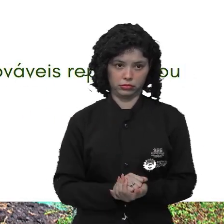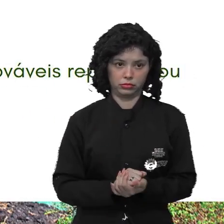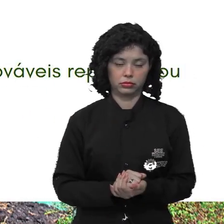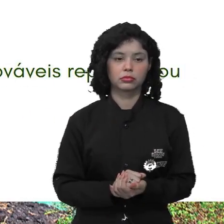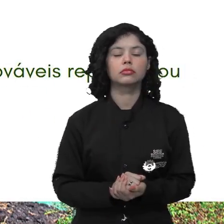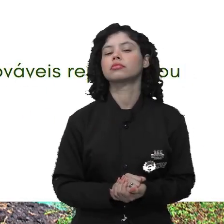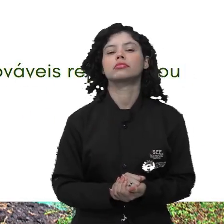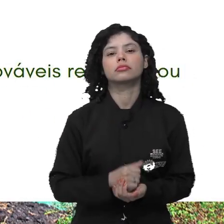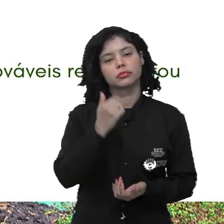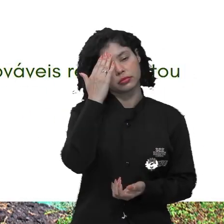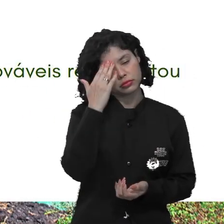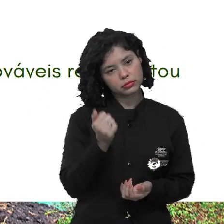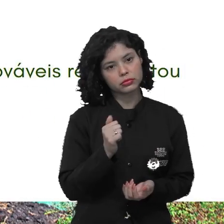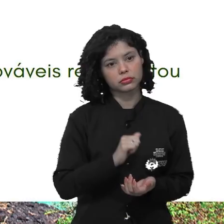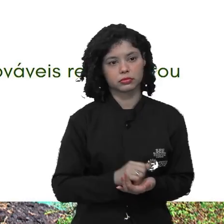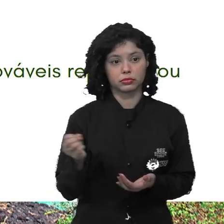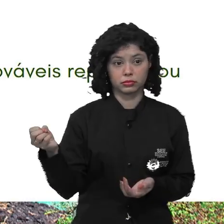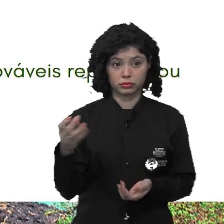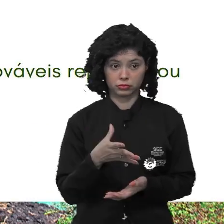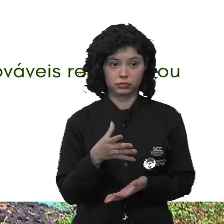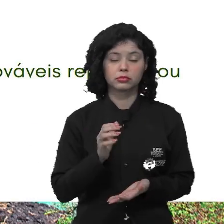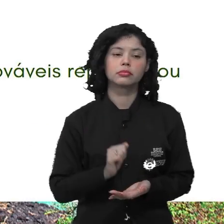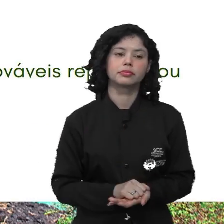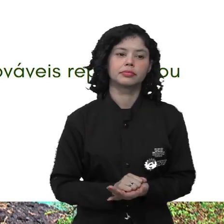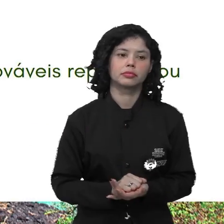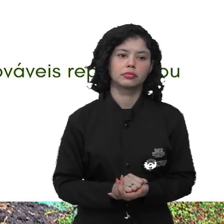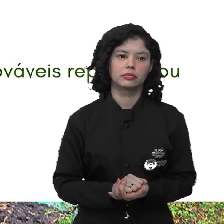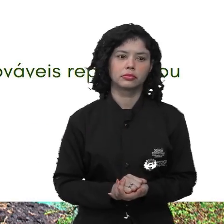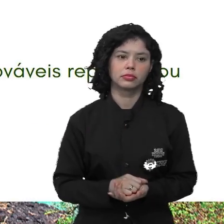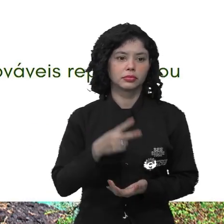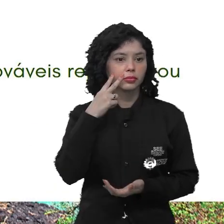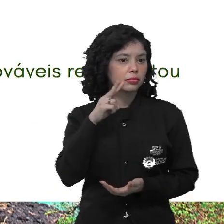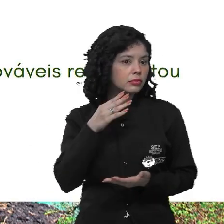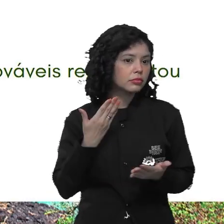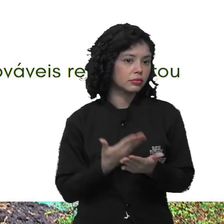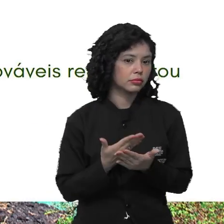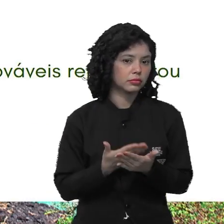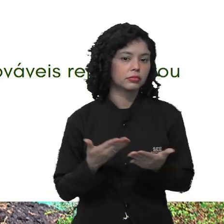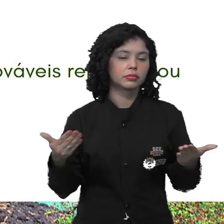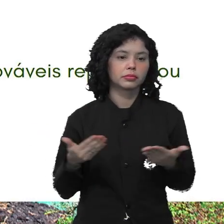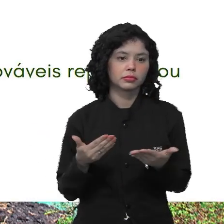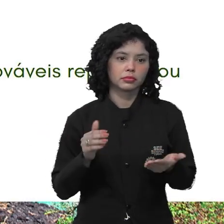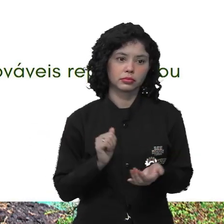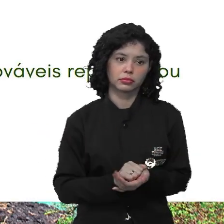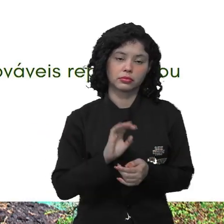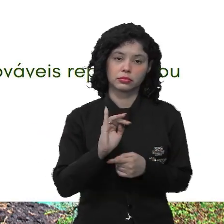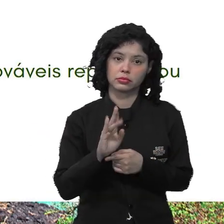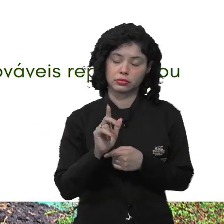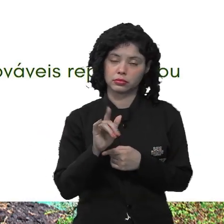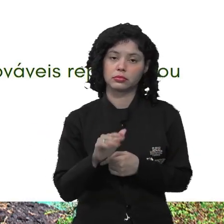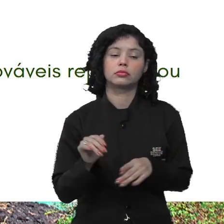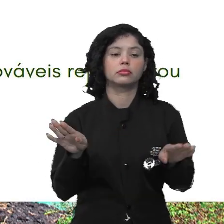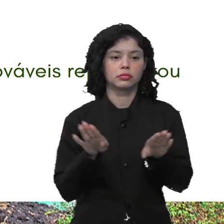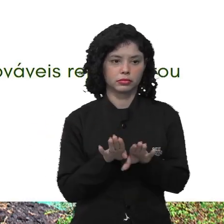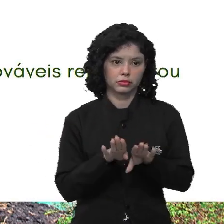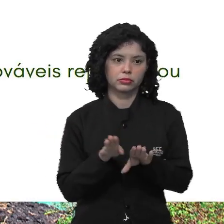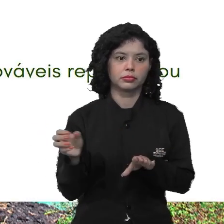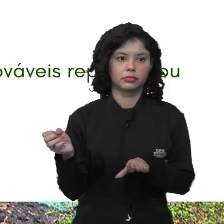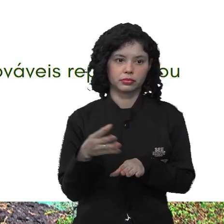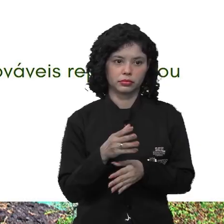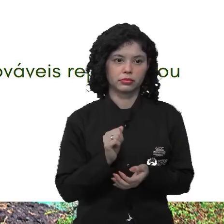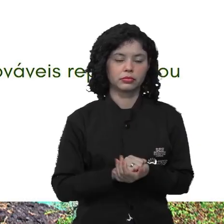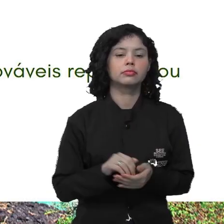hidráulica, gente, a gente sabe que é renovável, né? A gente viu hoje na nossa aula. A energia da biomassa também é